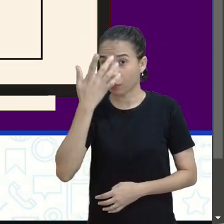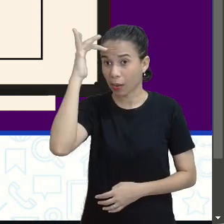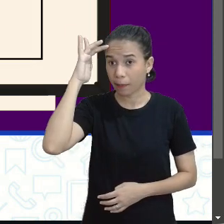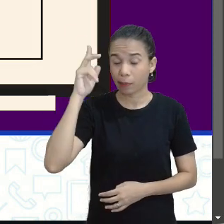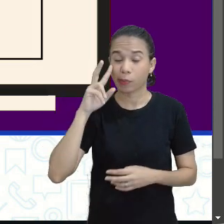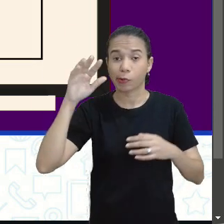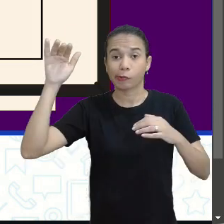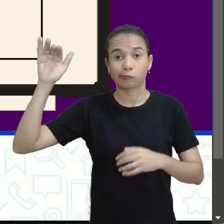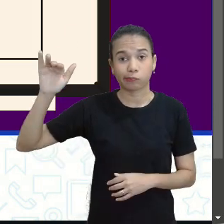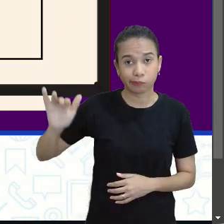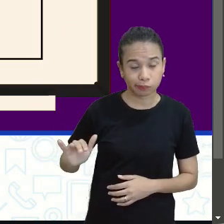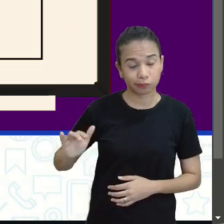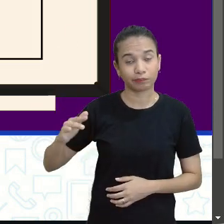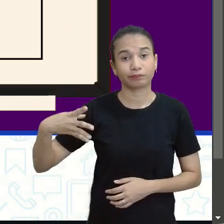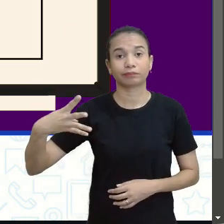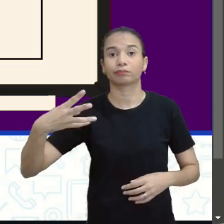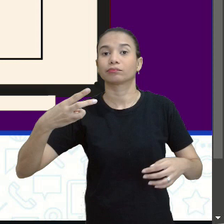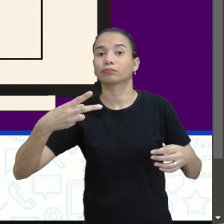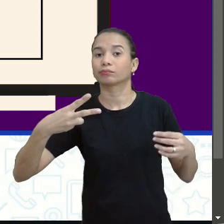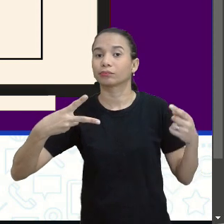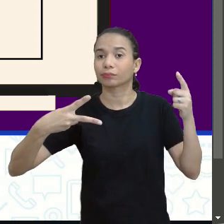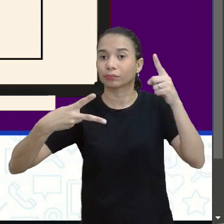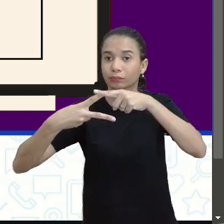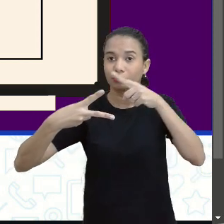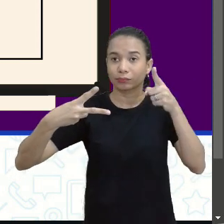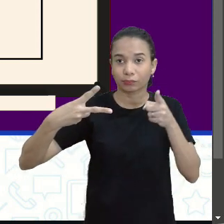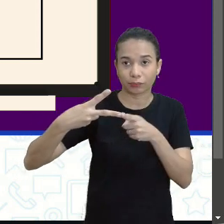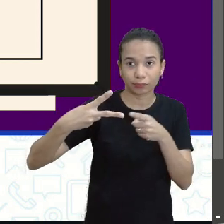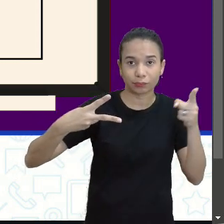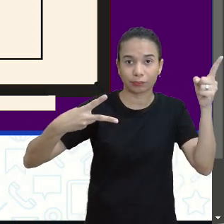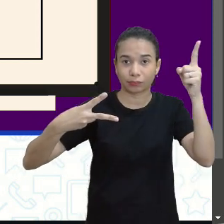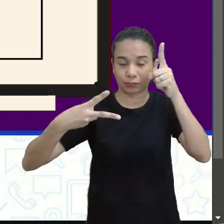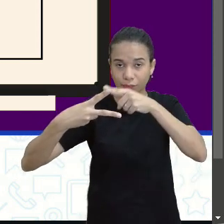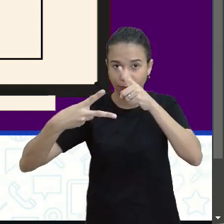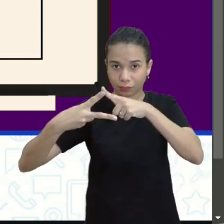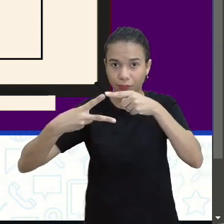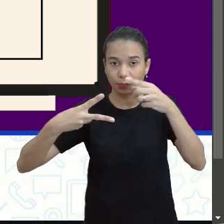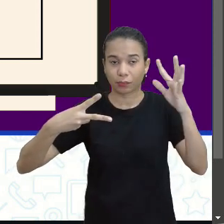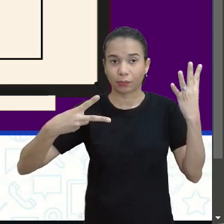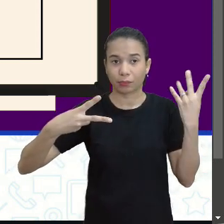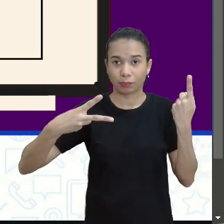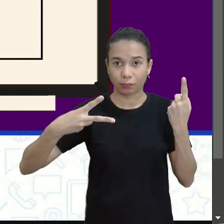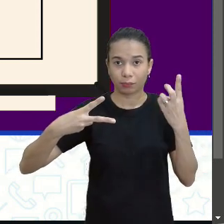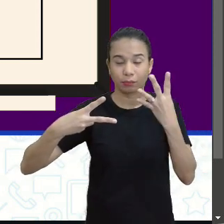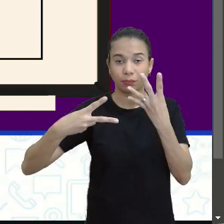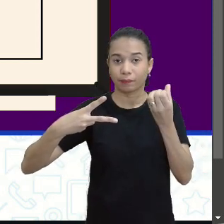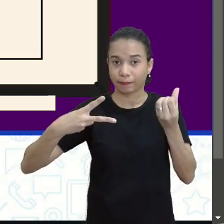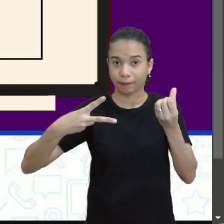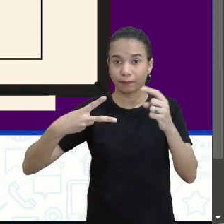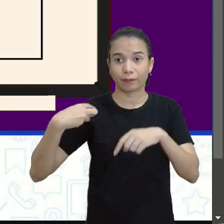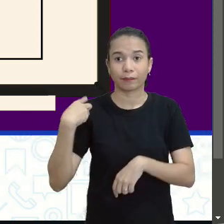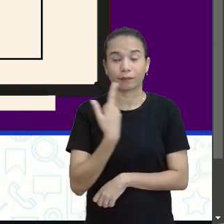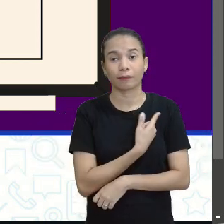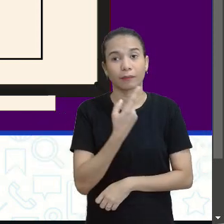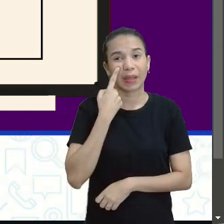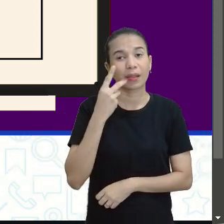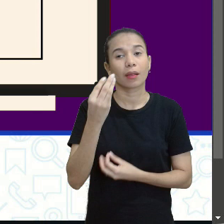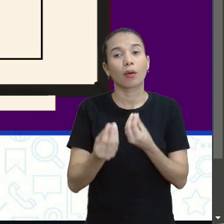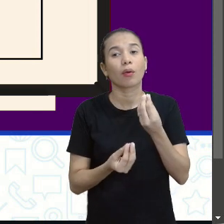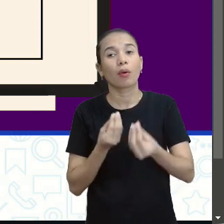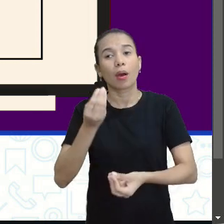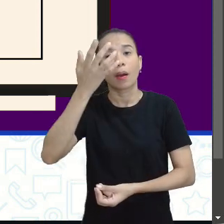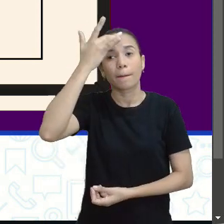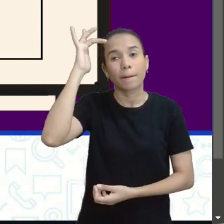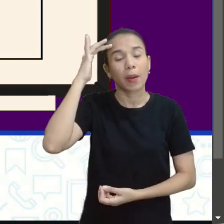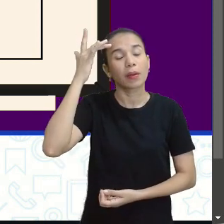com baixa estatura. E aí, ó, a gente tem de F41 a F46, as